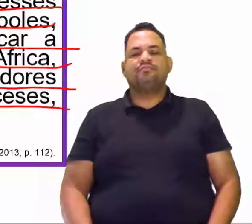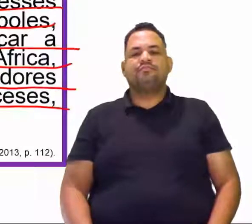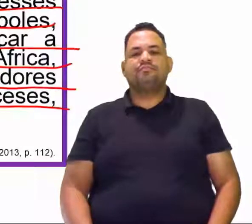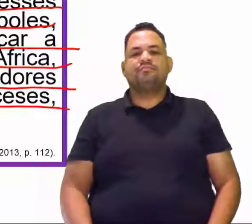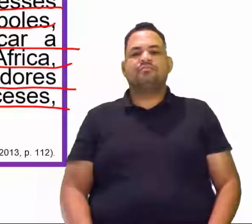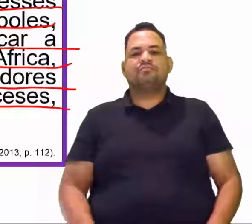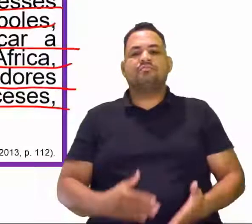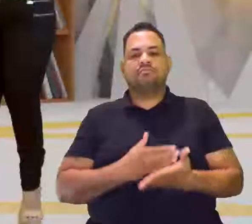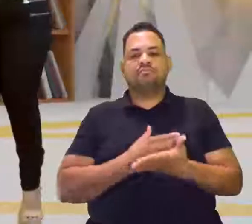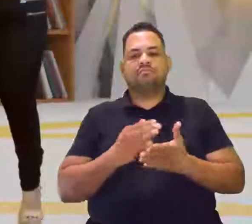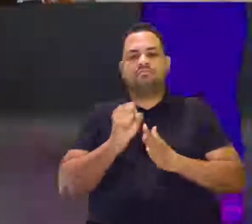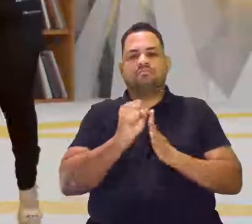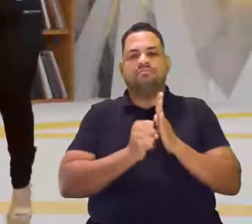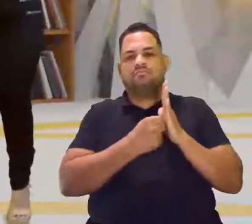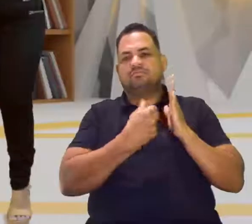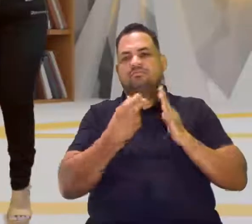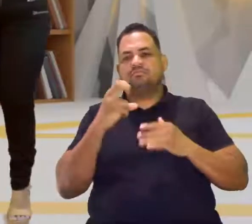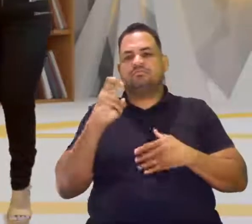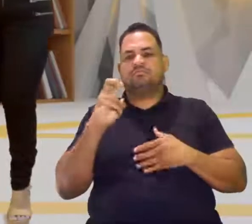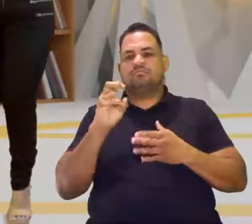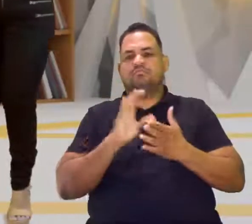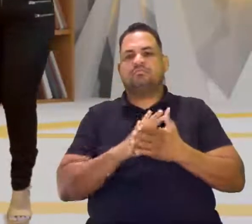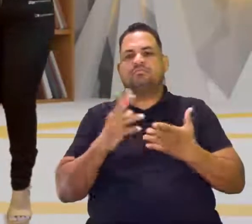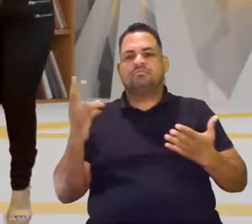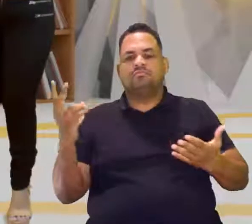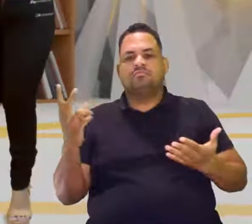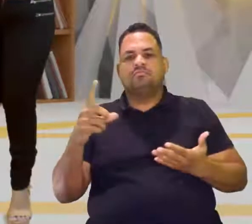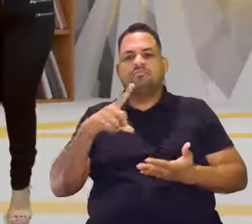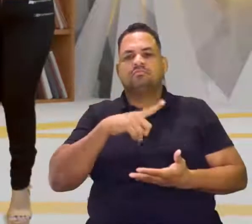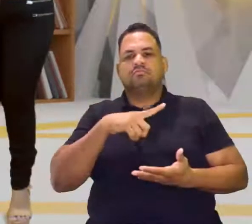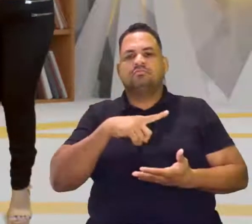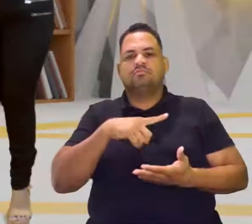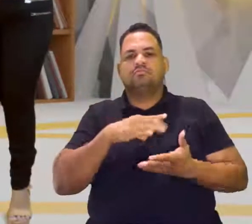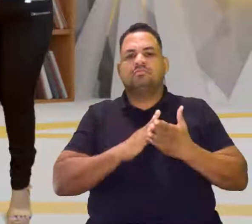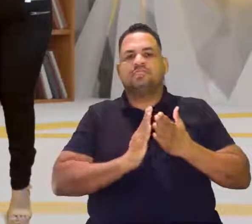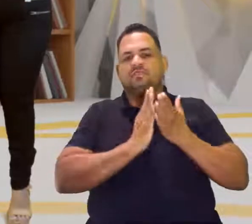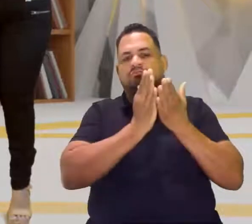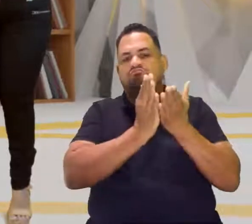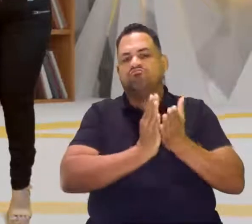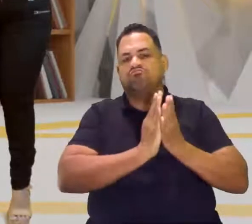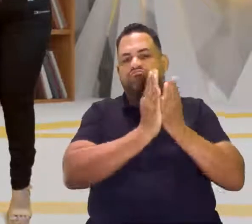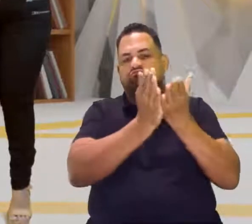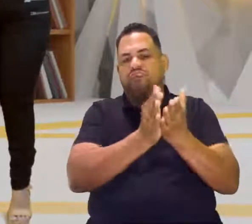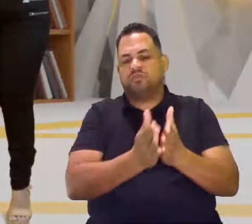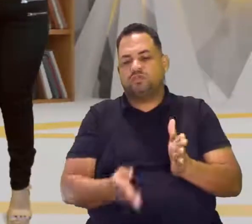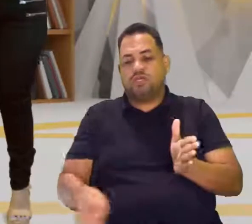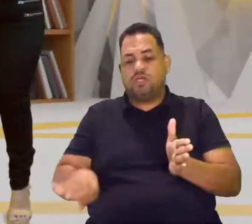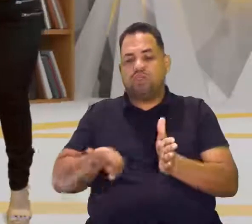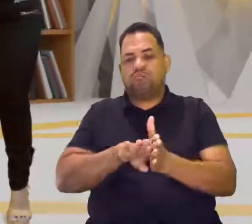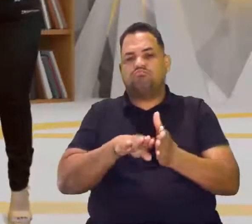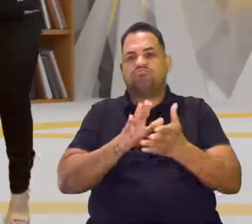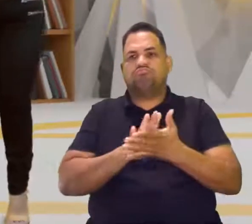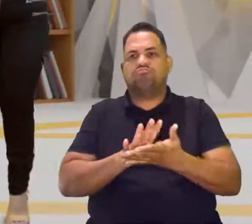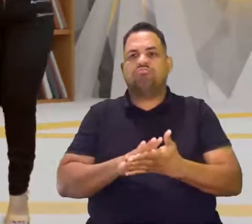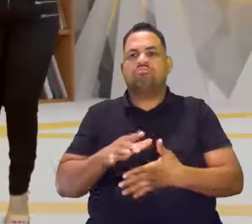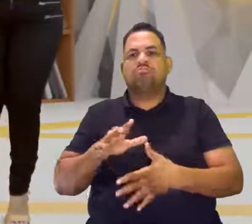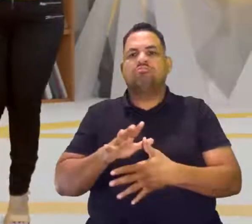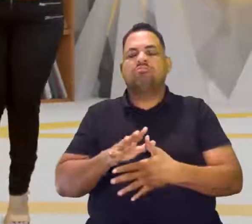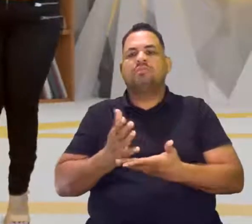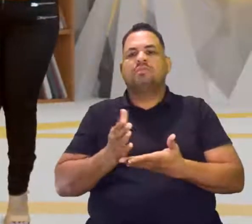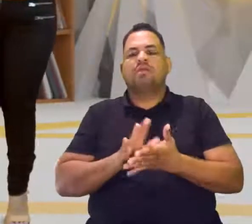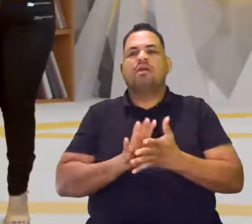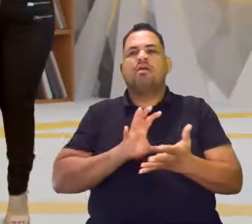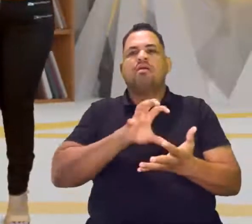bem a partir do século 15 né houveram aí essas grandes navegações como eu falei para vocês a